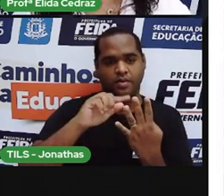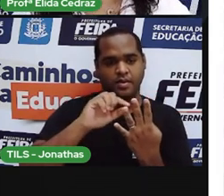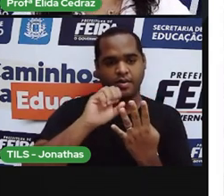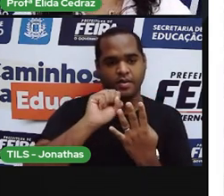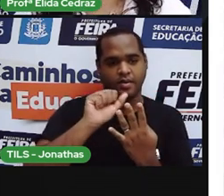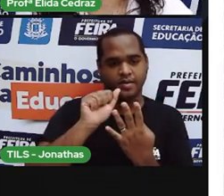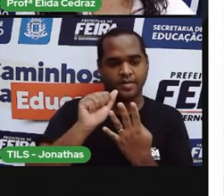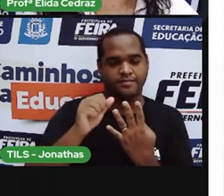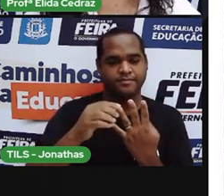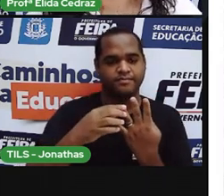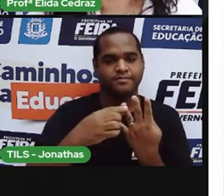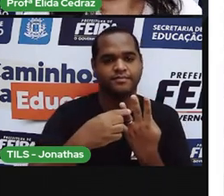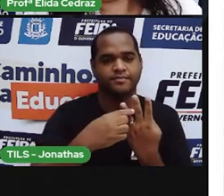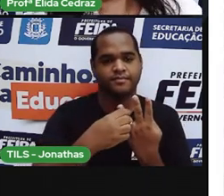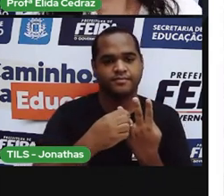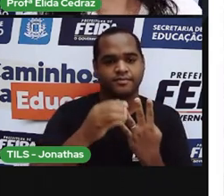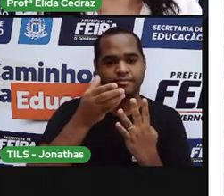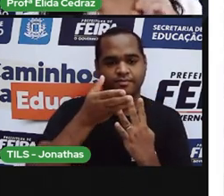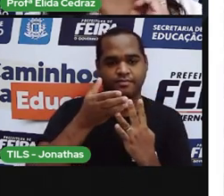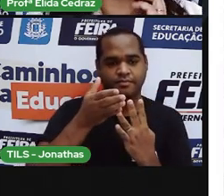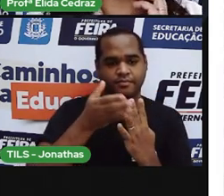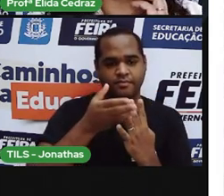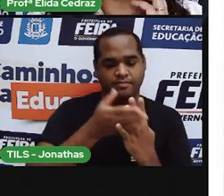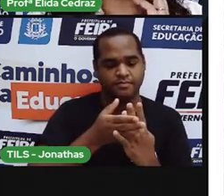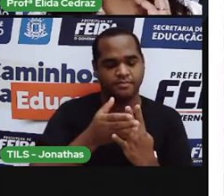Olha como separa a rosa.